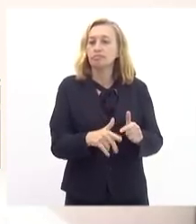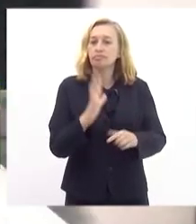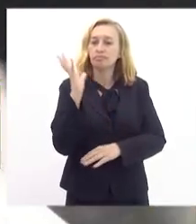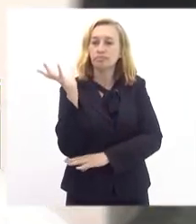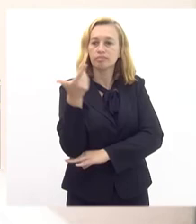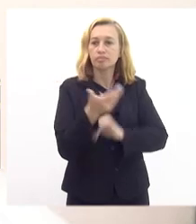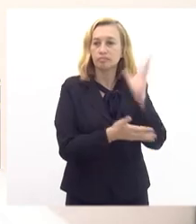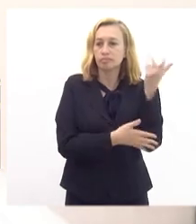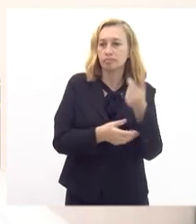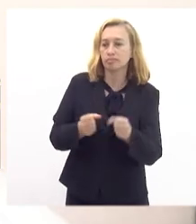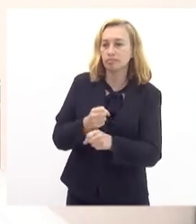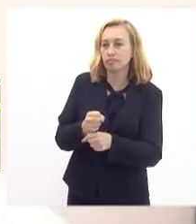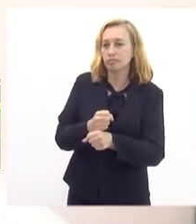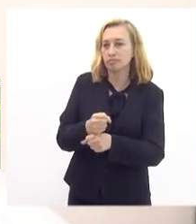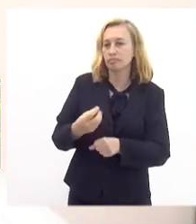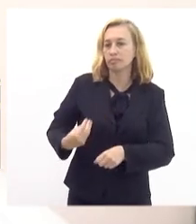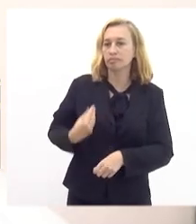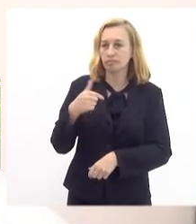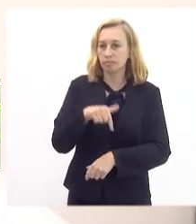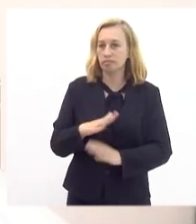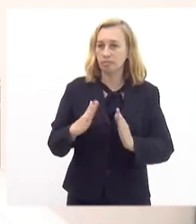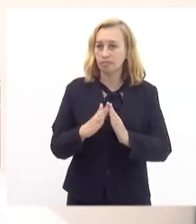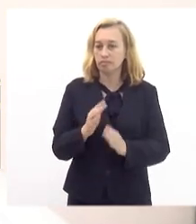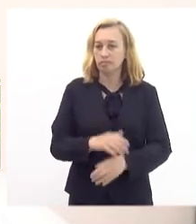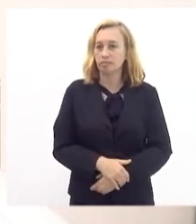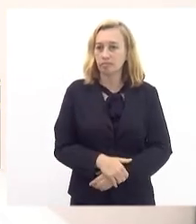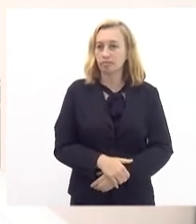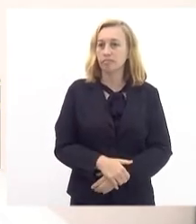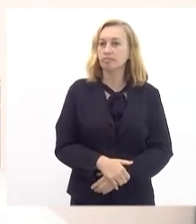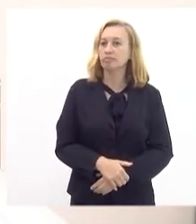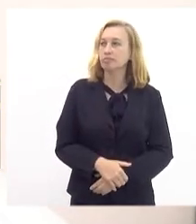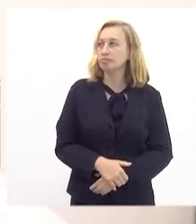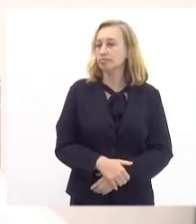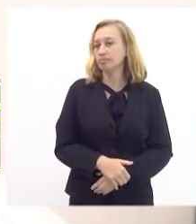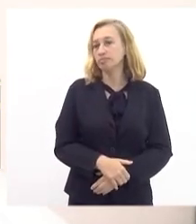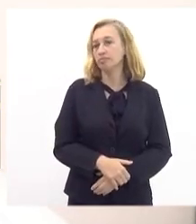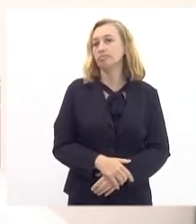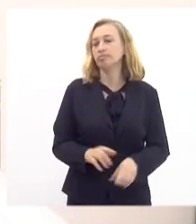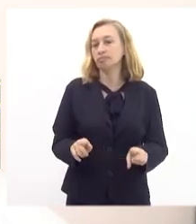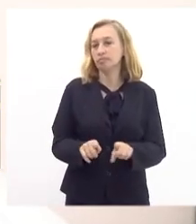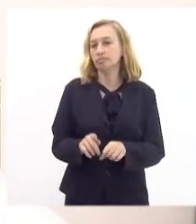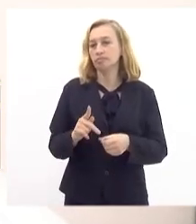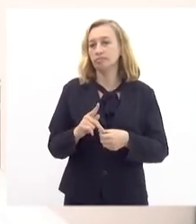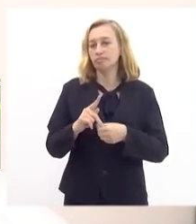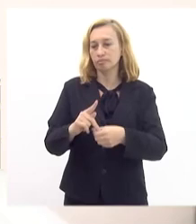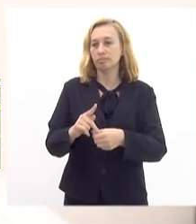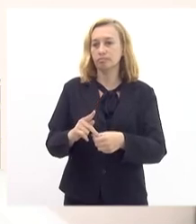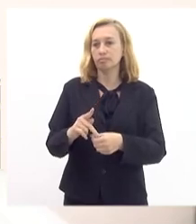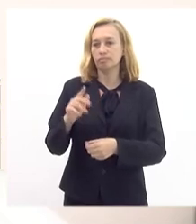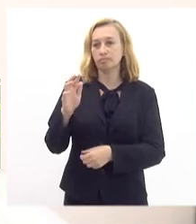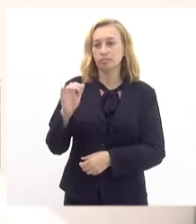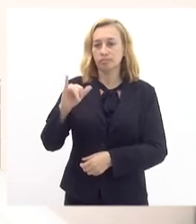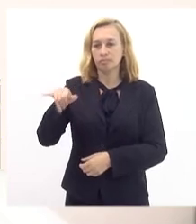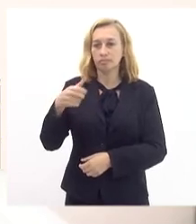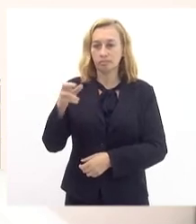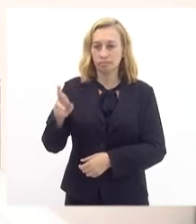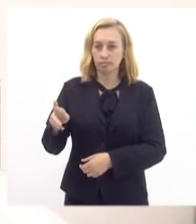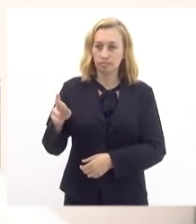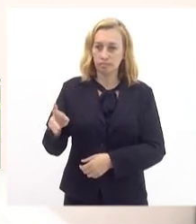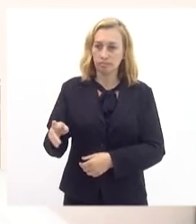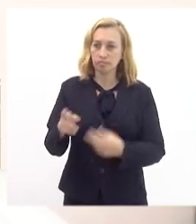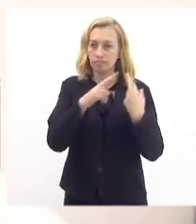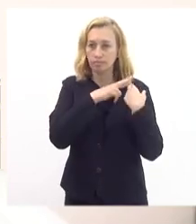aqui nessa casa queria também cumprimentar o procurador Jaime que foi